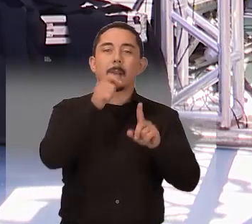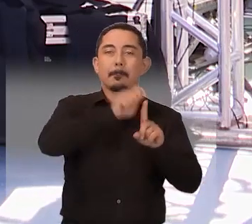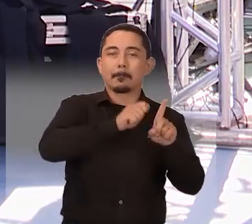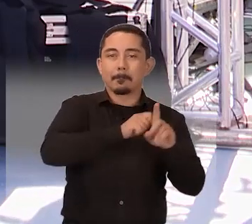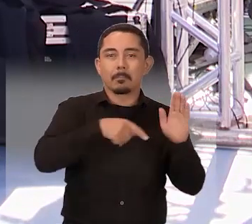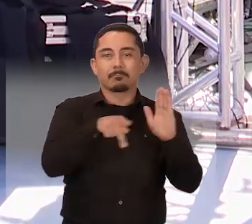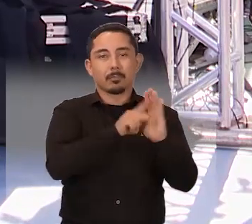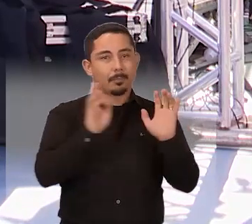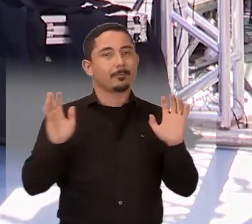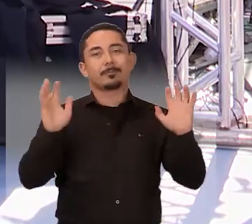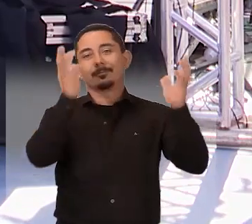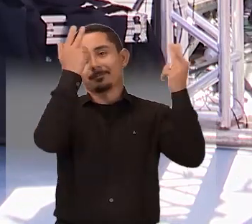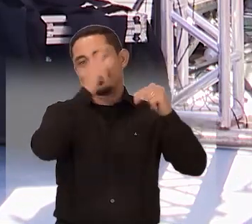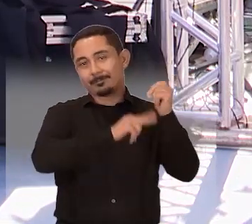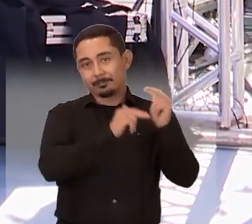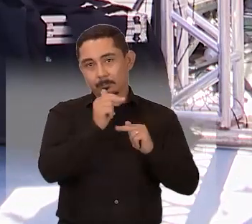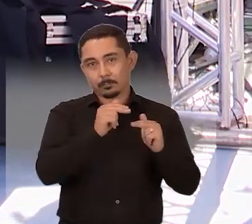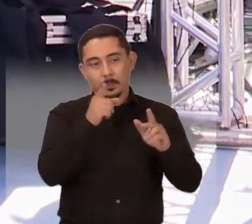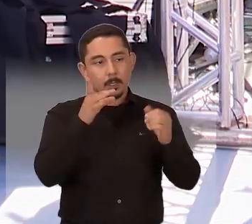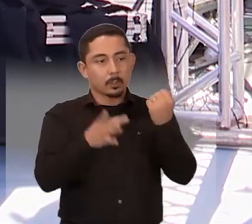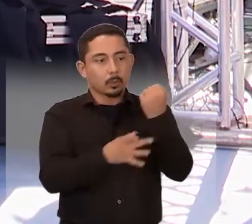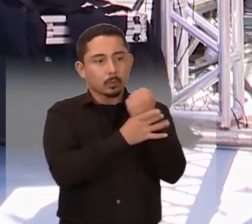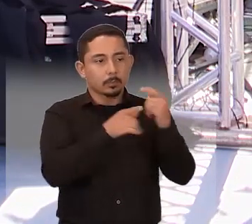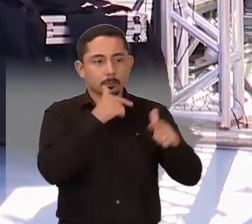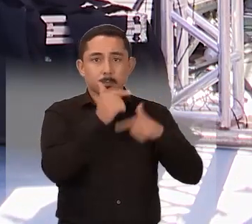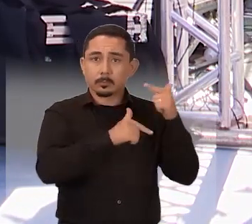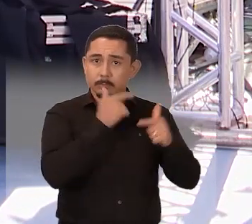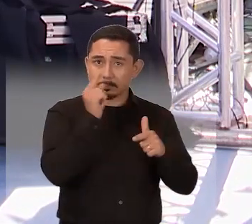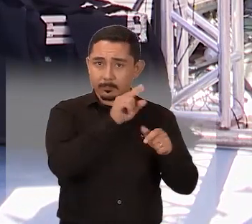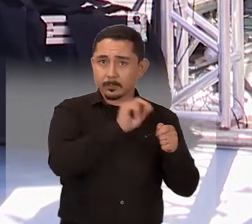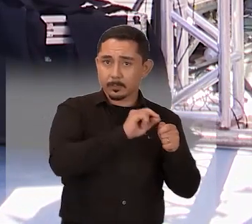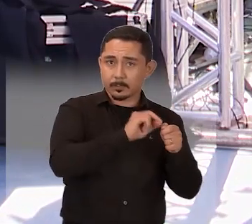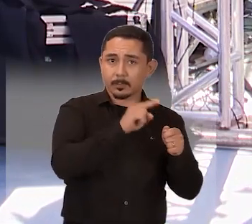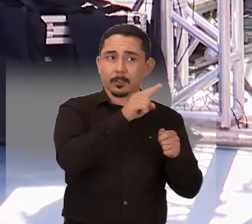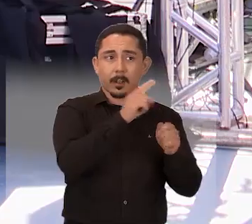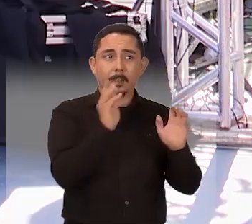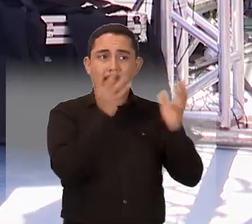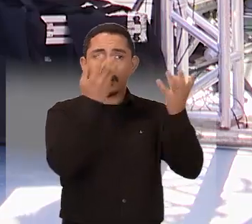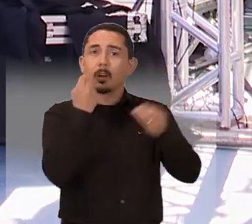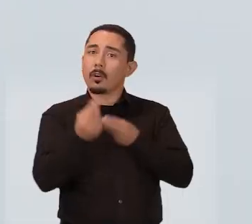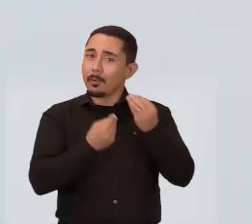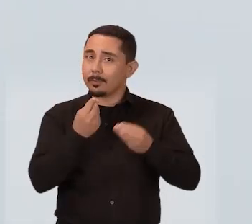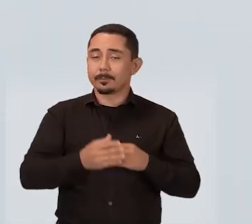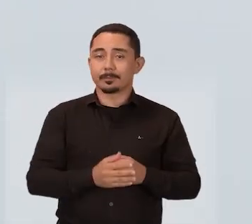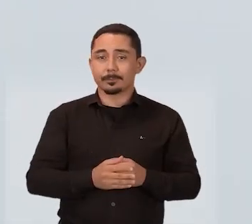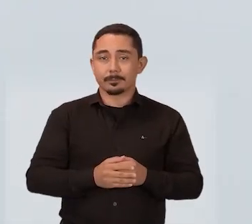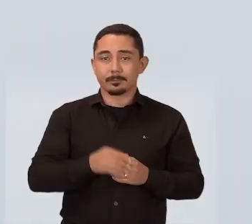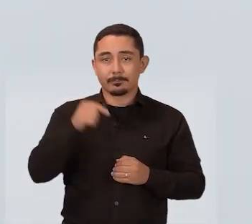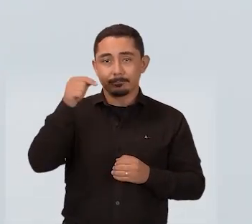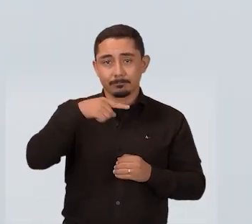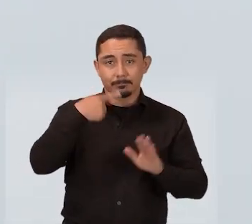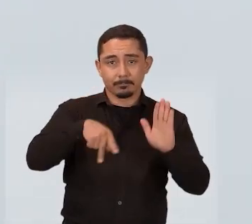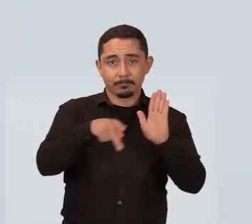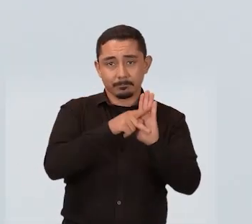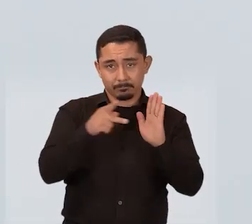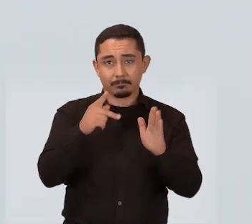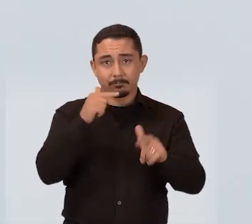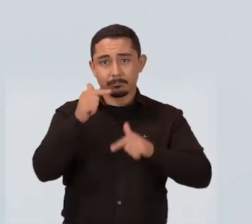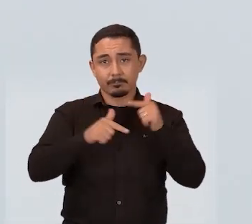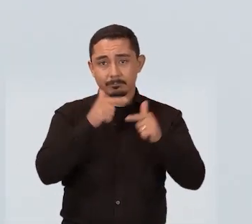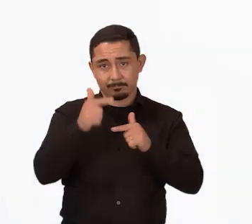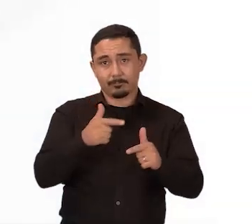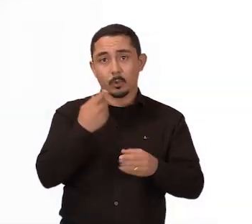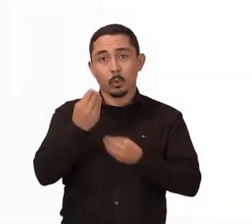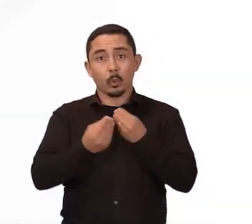vai acompanhar como é feita a segurança dos trabalhadores que fazem esse tipo de festa. Nessa edição do Trabalho Legal, vamos